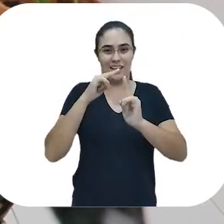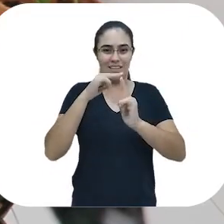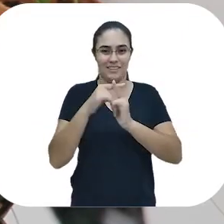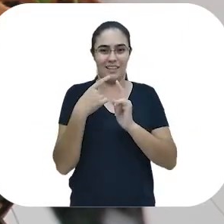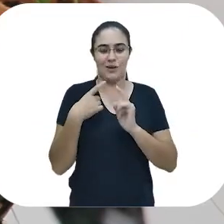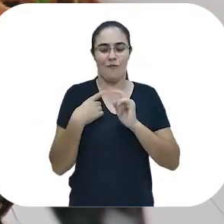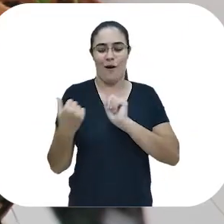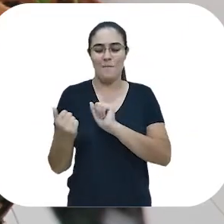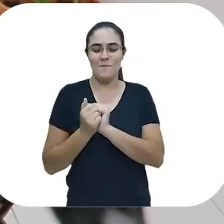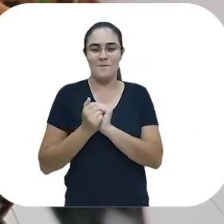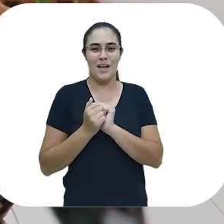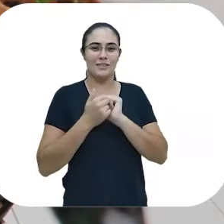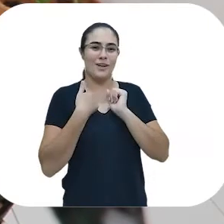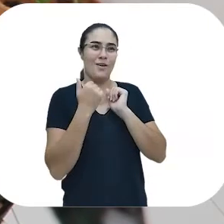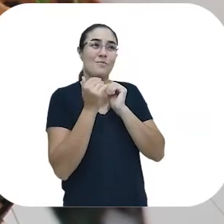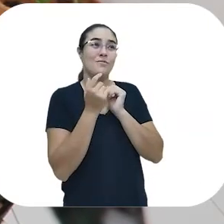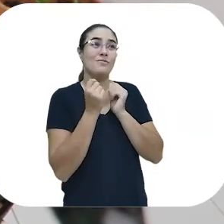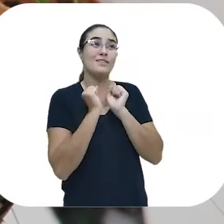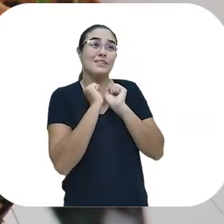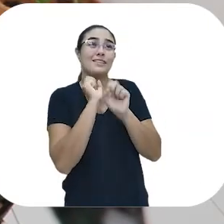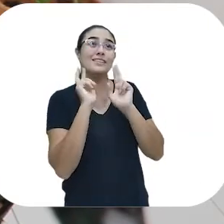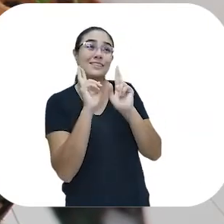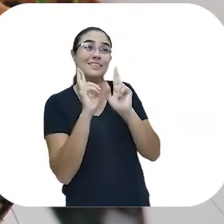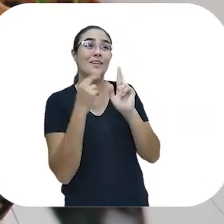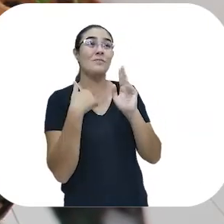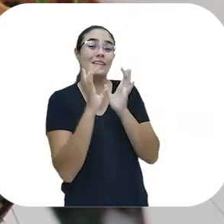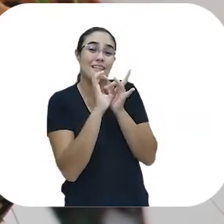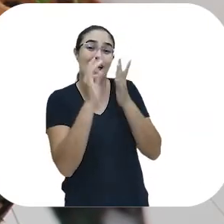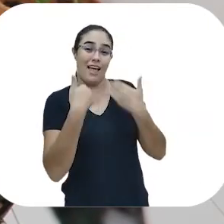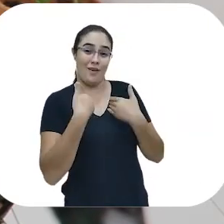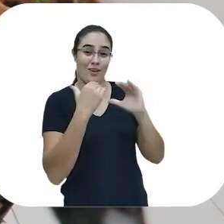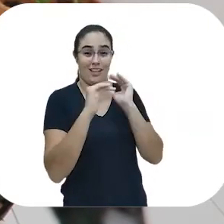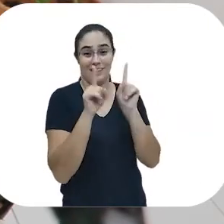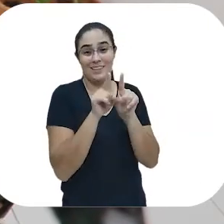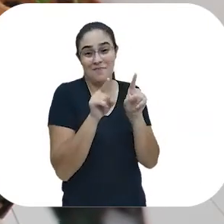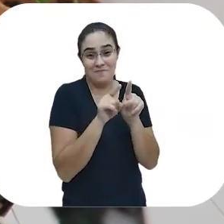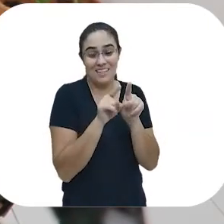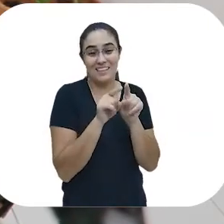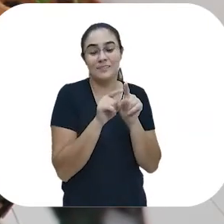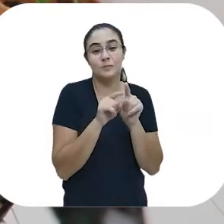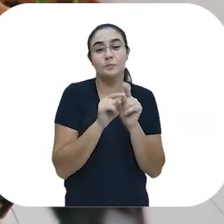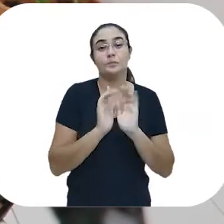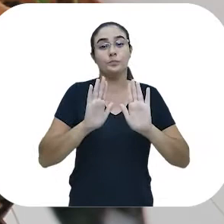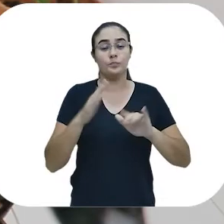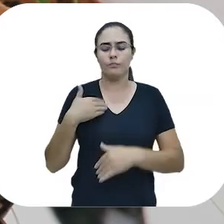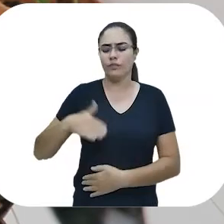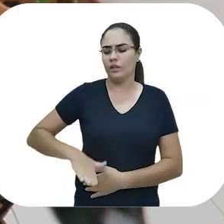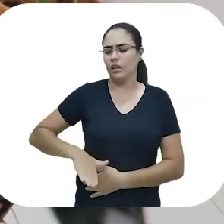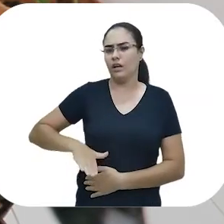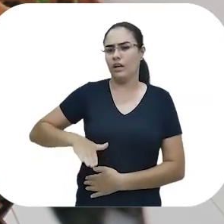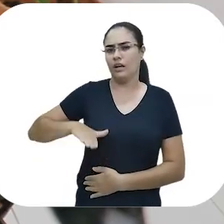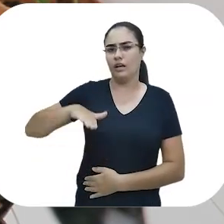fosse só um pouquinho, né? E aí, depois disso, quando cresci, eu fui tentar escutar